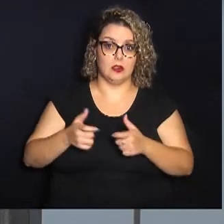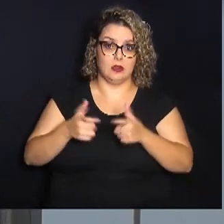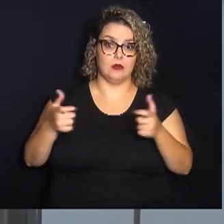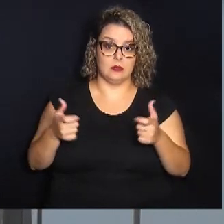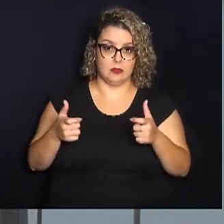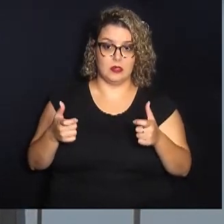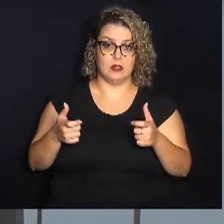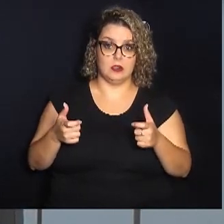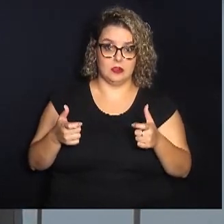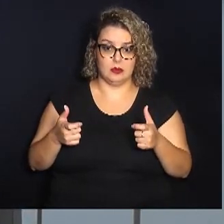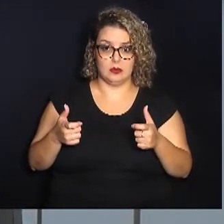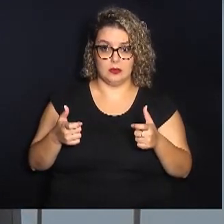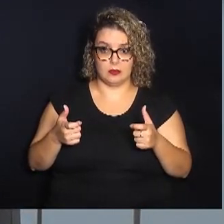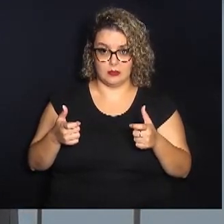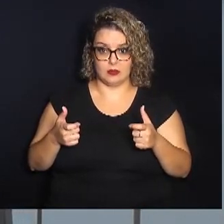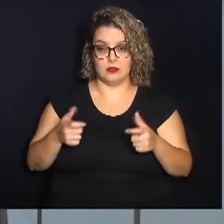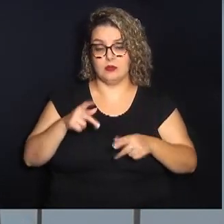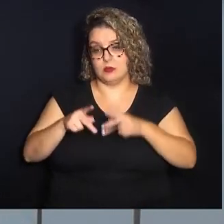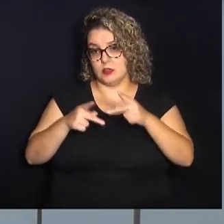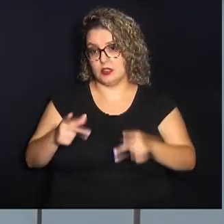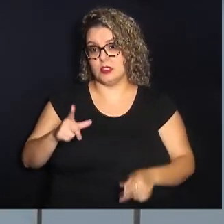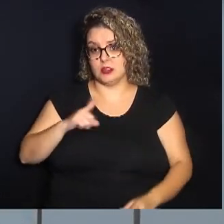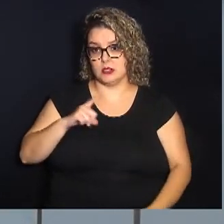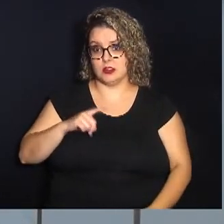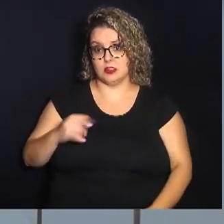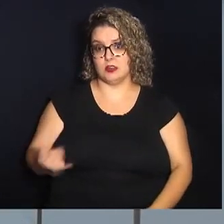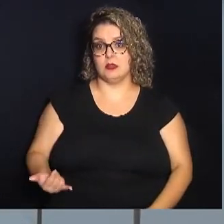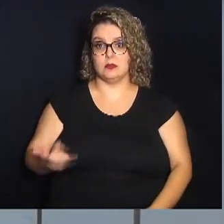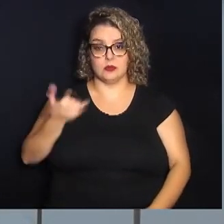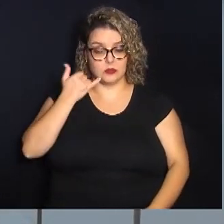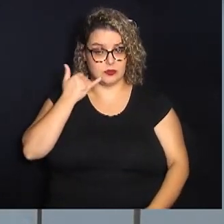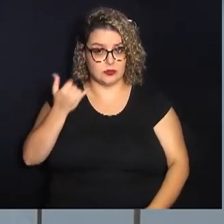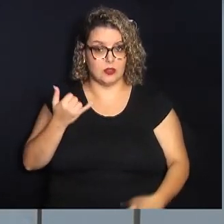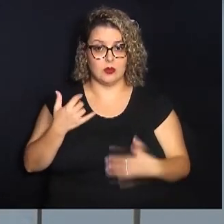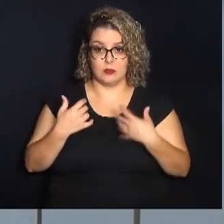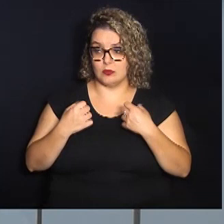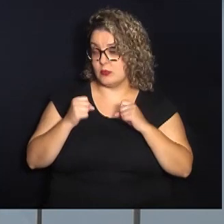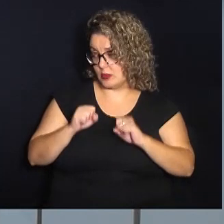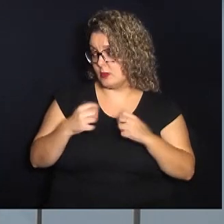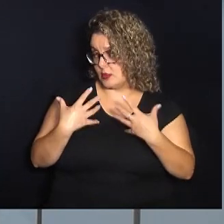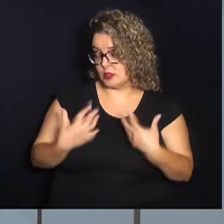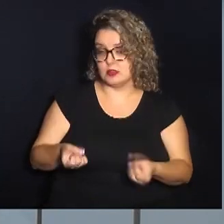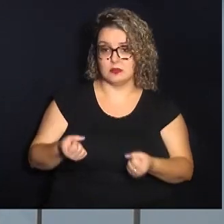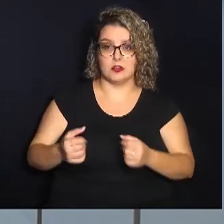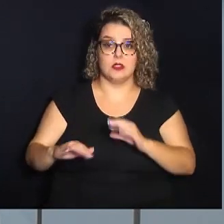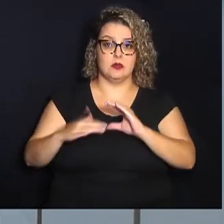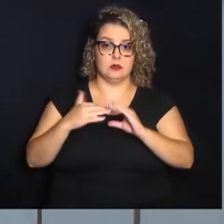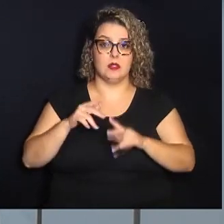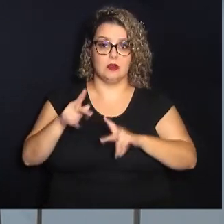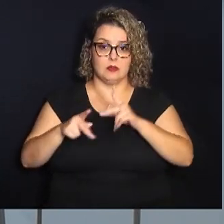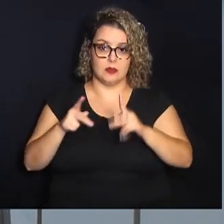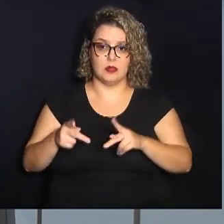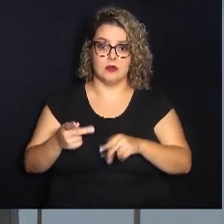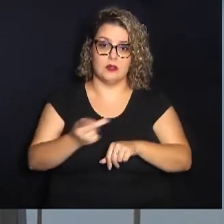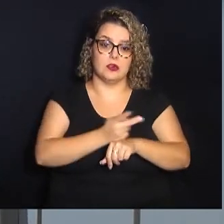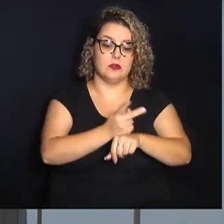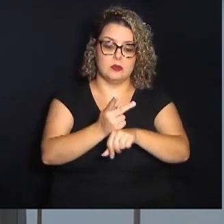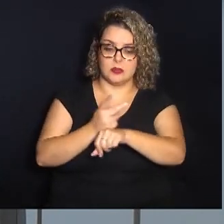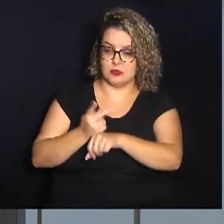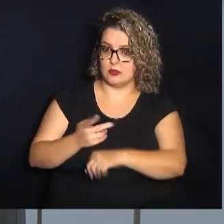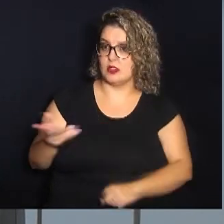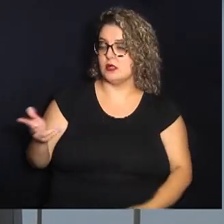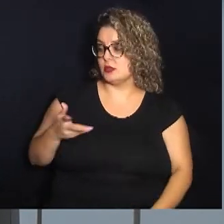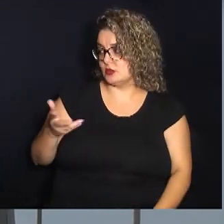população tem um celular, tem uma ferramenta ali tecnológica que pode receber essas mensagens, e aí é esse público que a gente está buscando aí